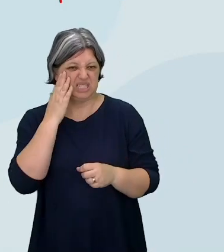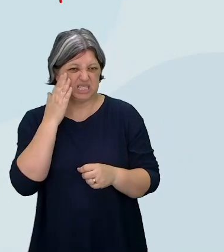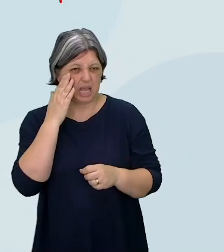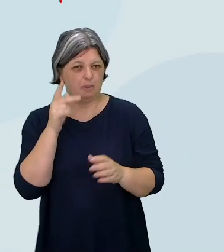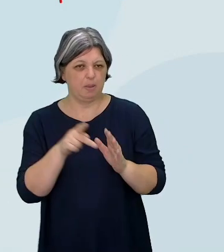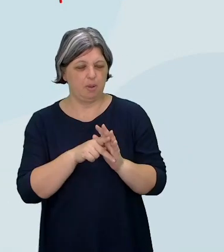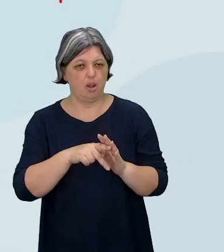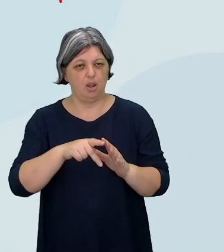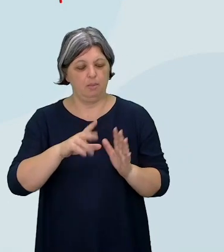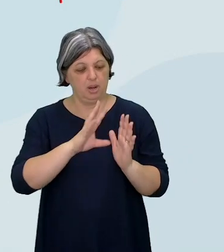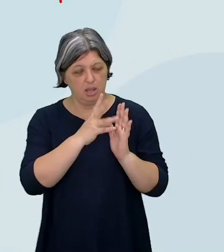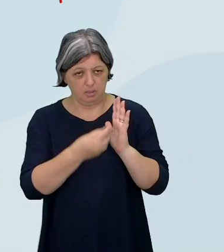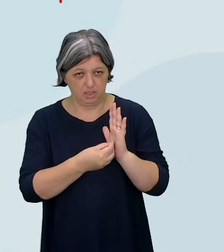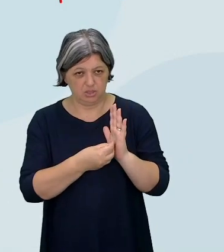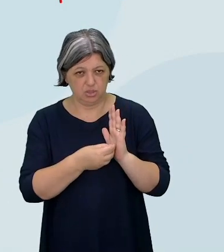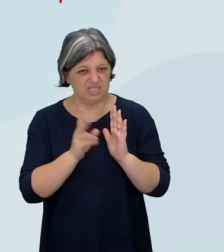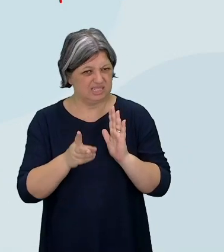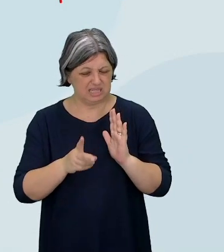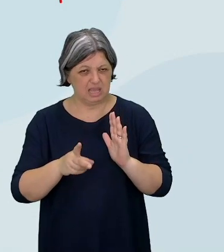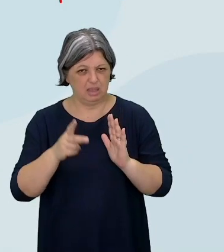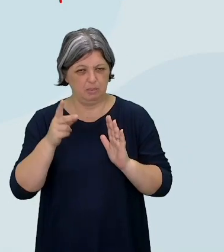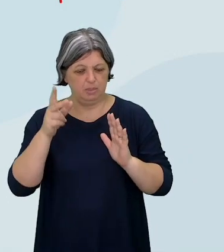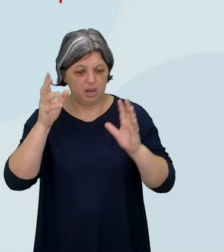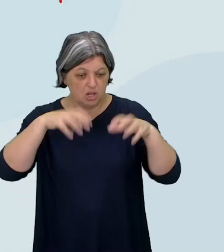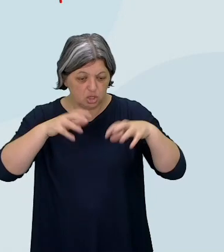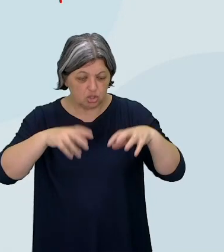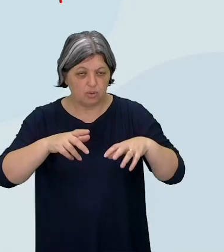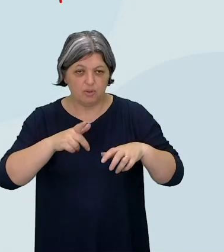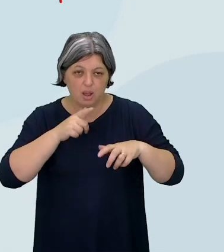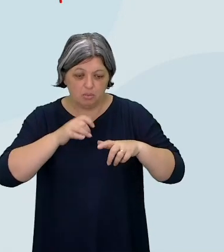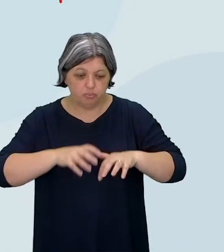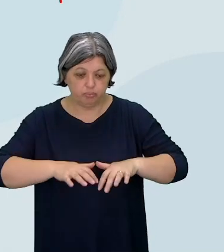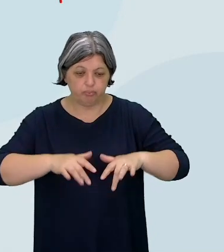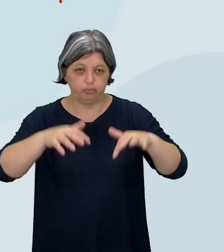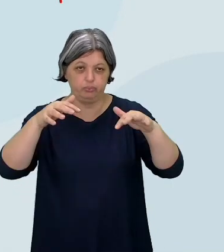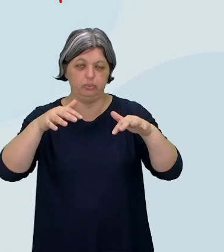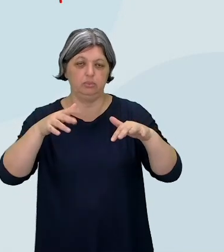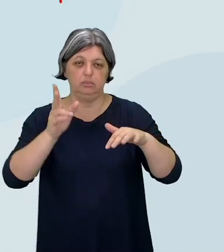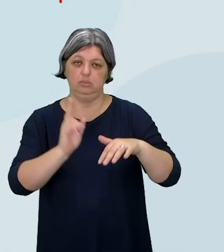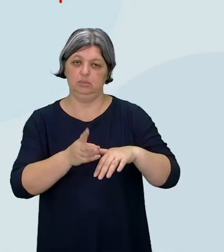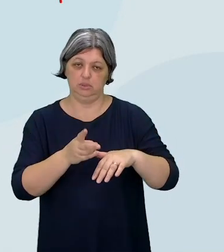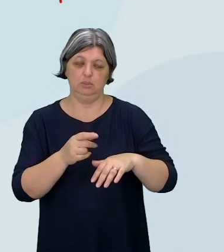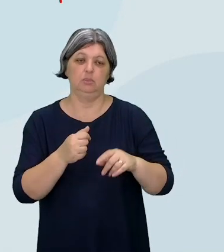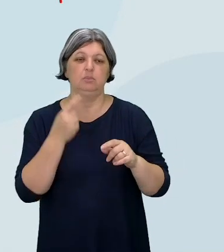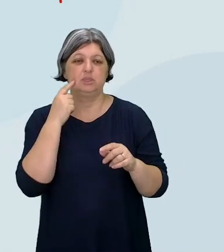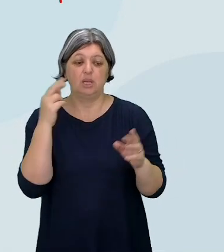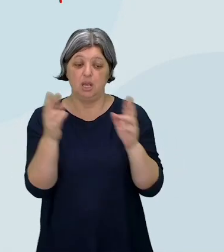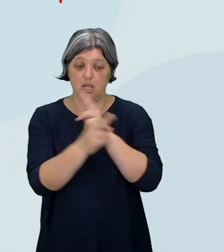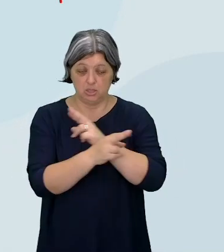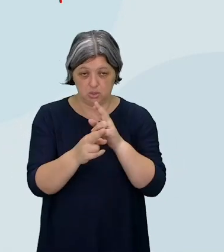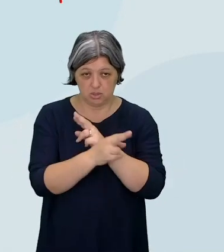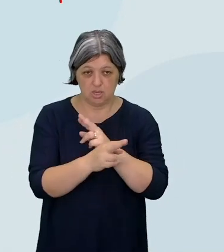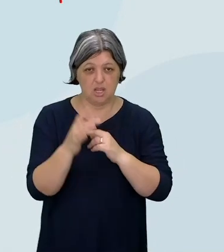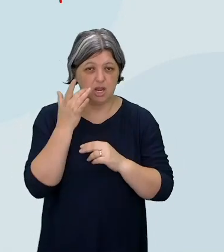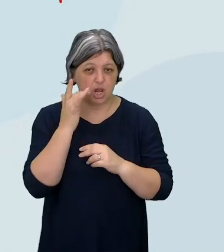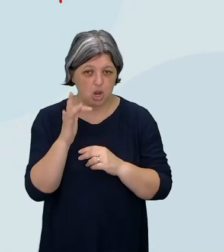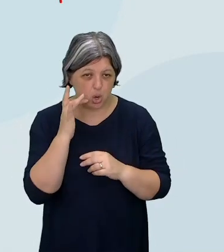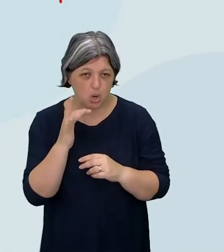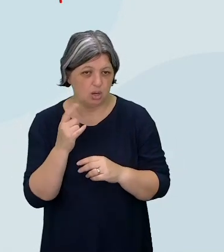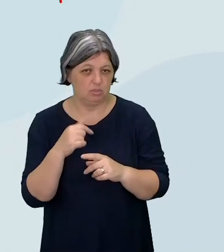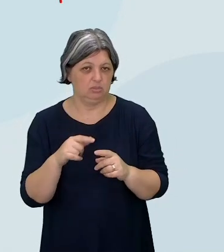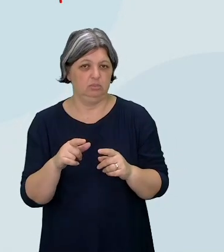E aí, a gente pode perceber que como na Amazônia sempre está associado a ouro, isso quer dizer que isso não tem nada a ver com